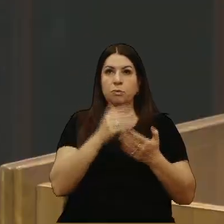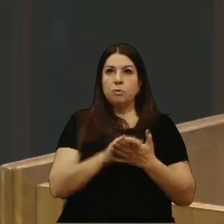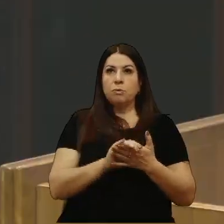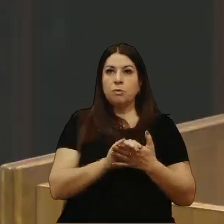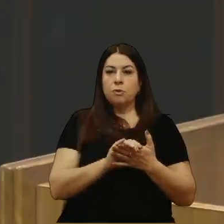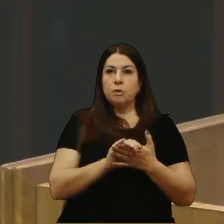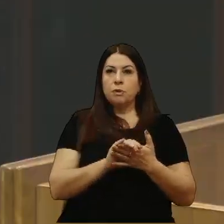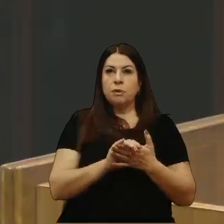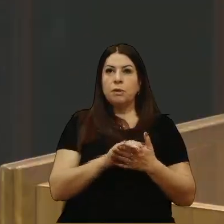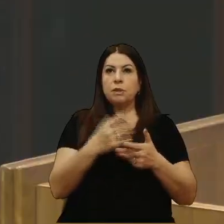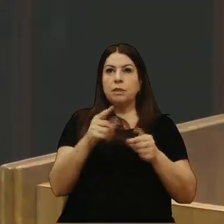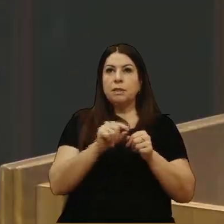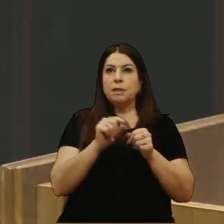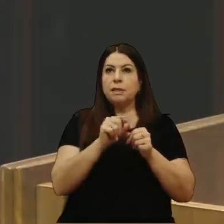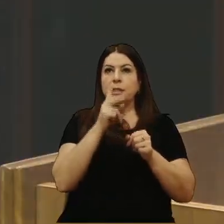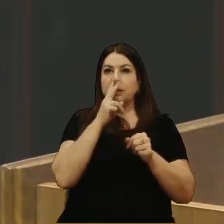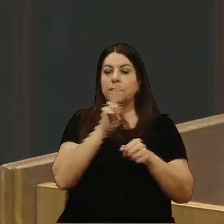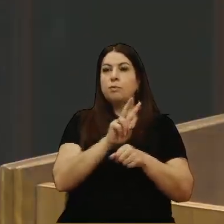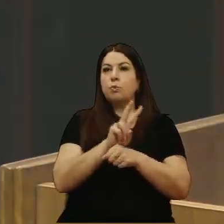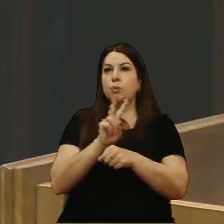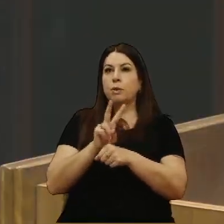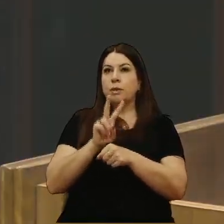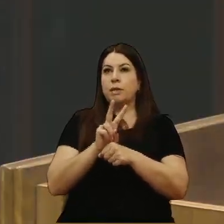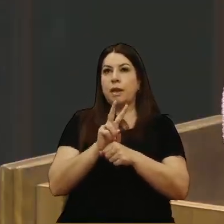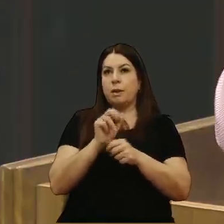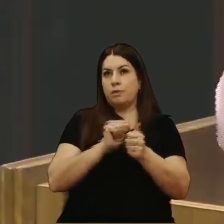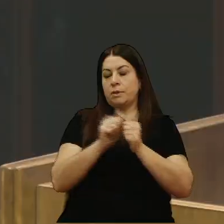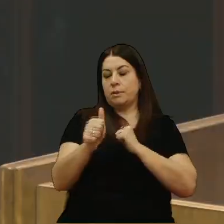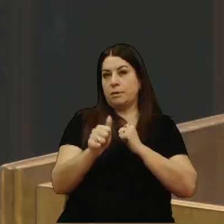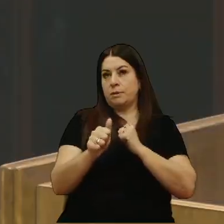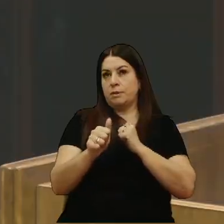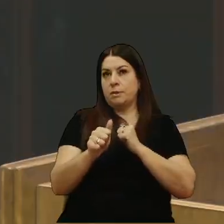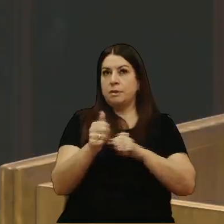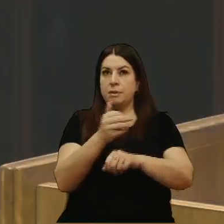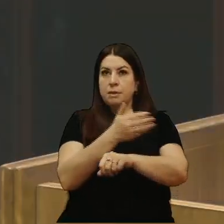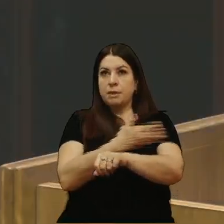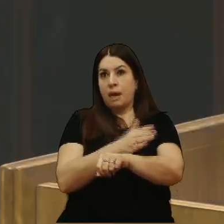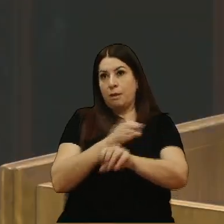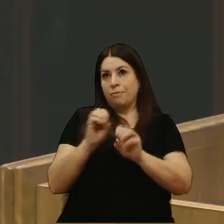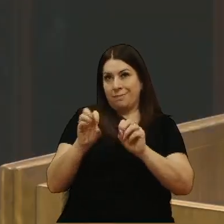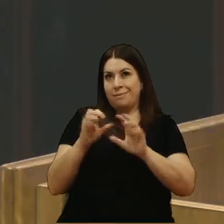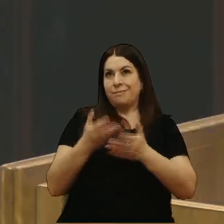daquele que deveria guardar os atletas, que era o treinador.